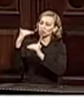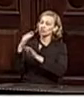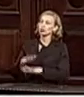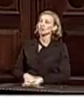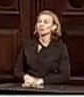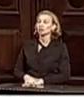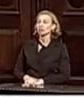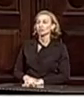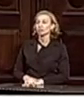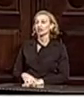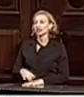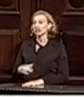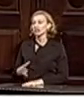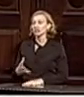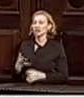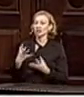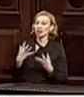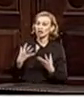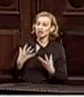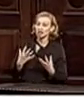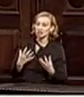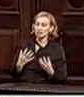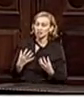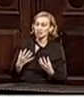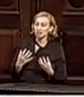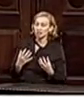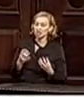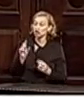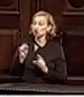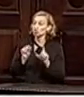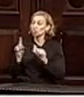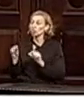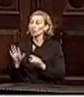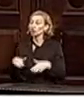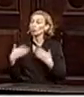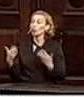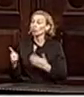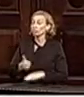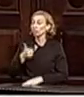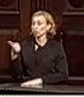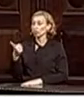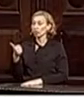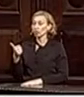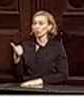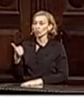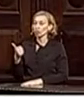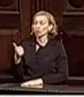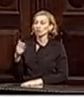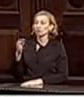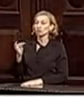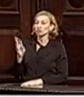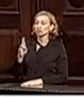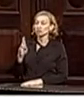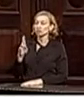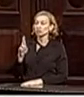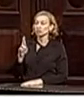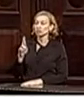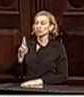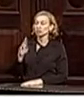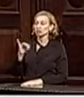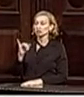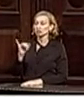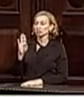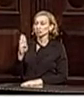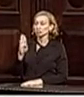de conflito de competência entre os poderes é o Supremo Tribunal